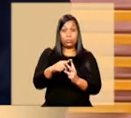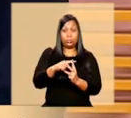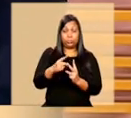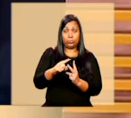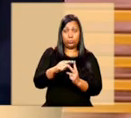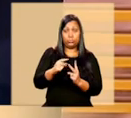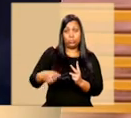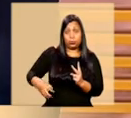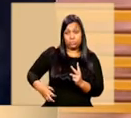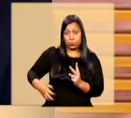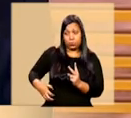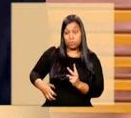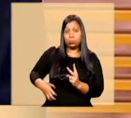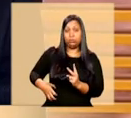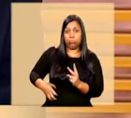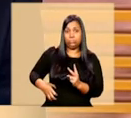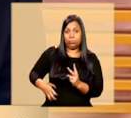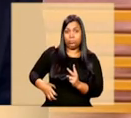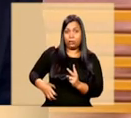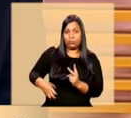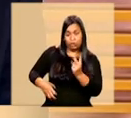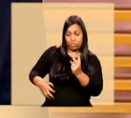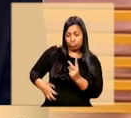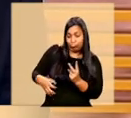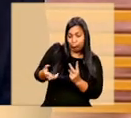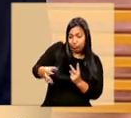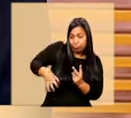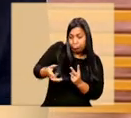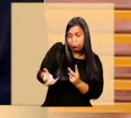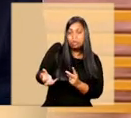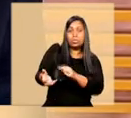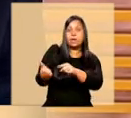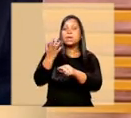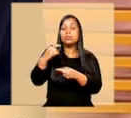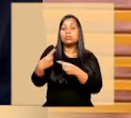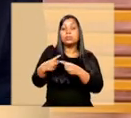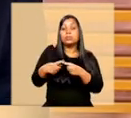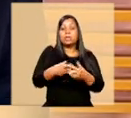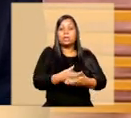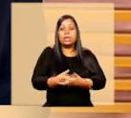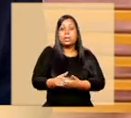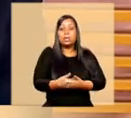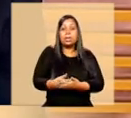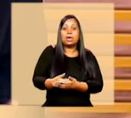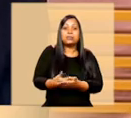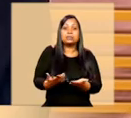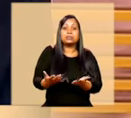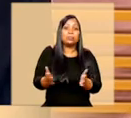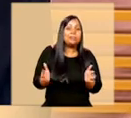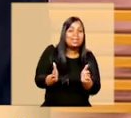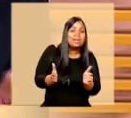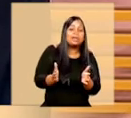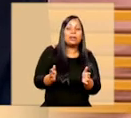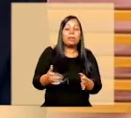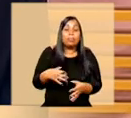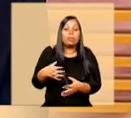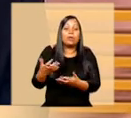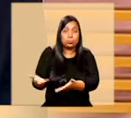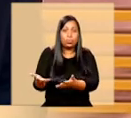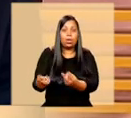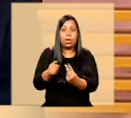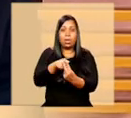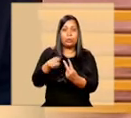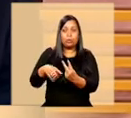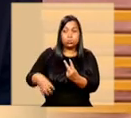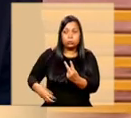rins no adulto para conseguir manter um bom funcionamento. Então, a criança, como ela é muito pequenininha, para doar para o adulto, ela vai ter que levar